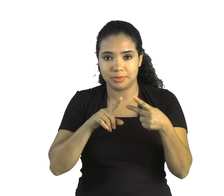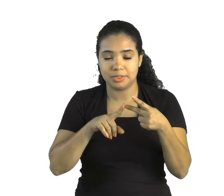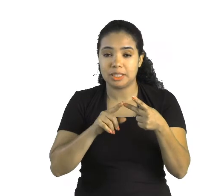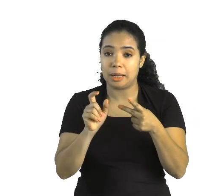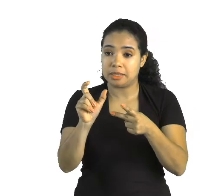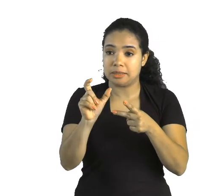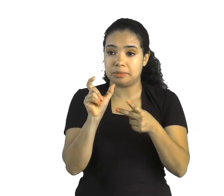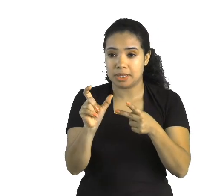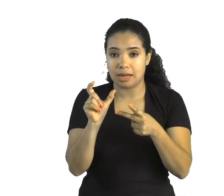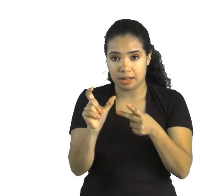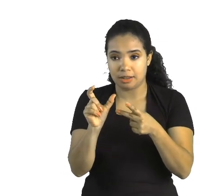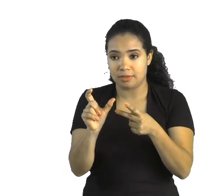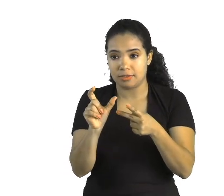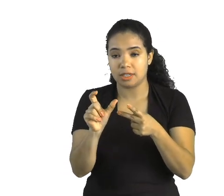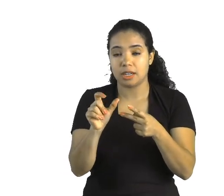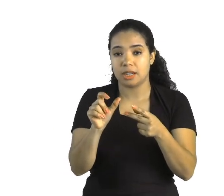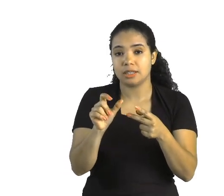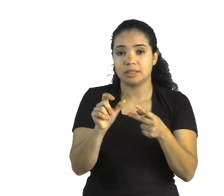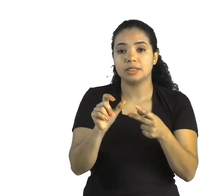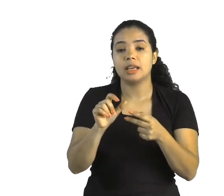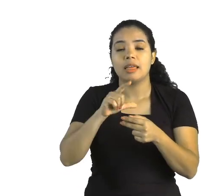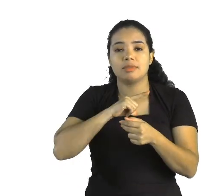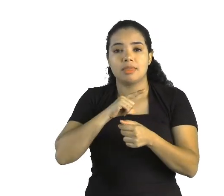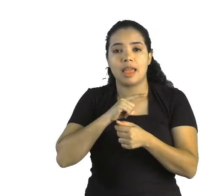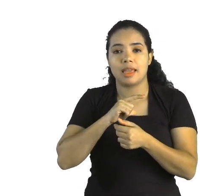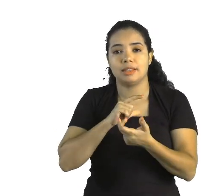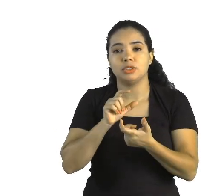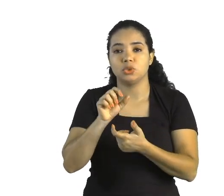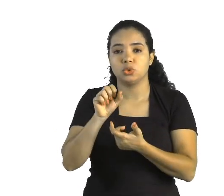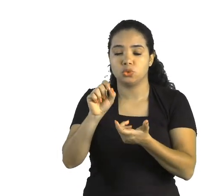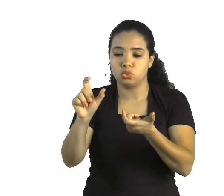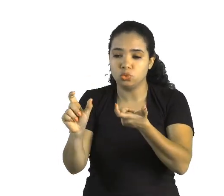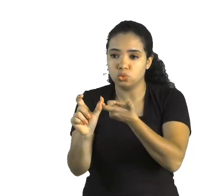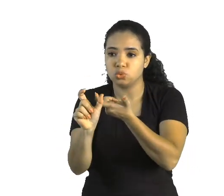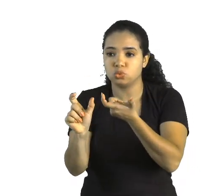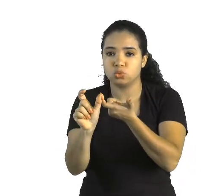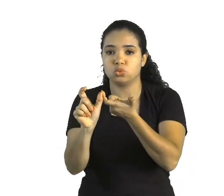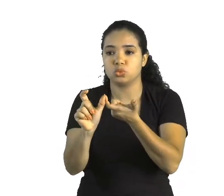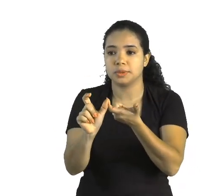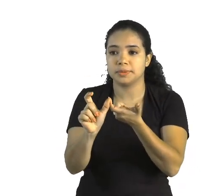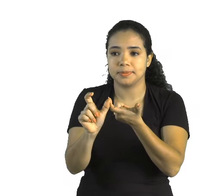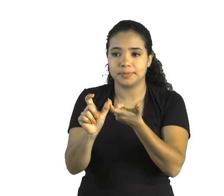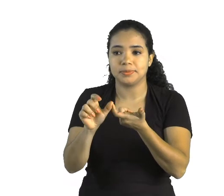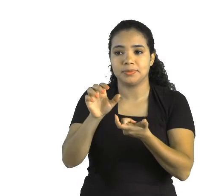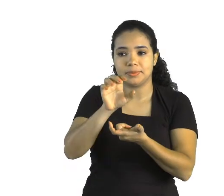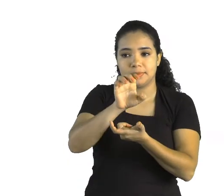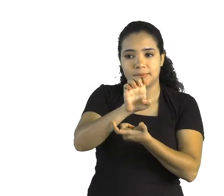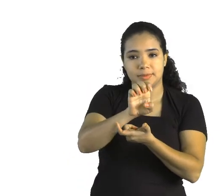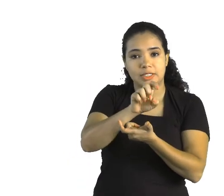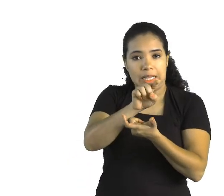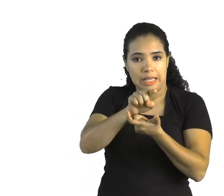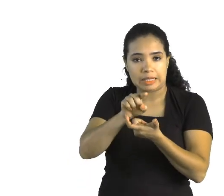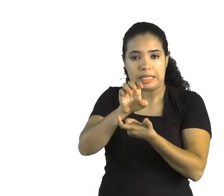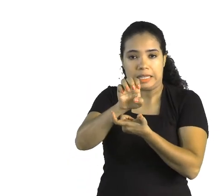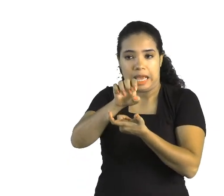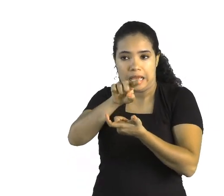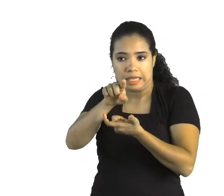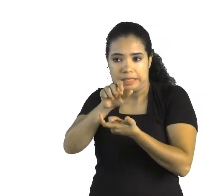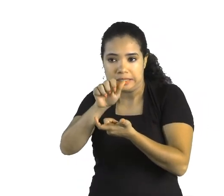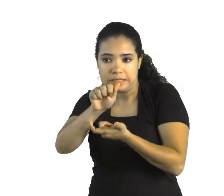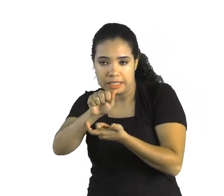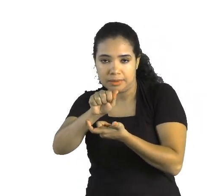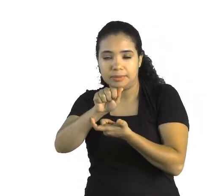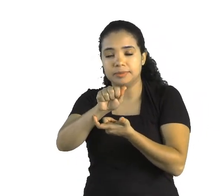palavras cuja o sufixo es, esa, formem substantivos abstratos